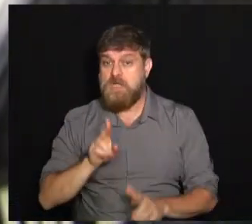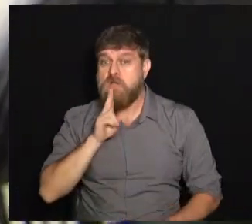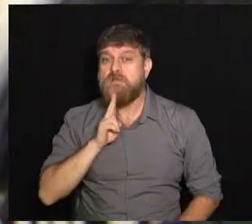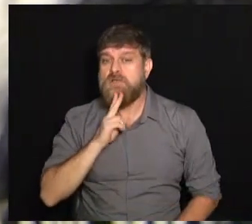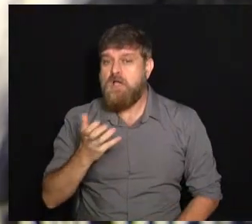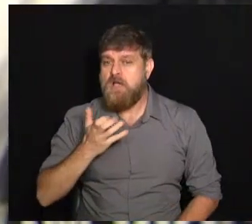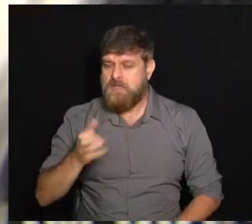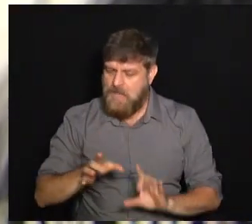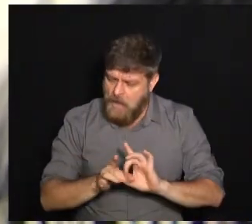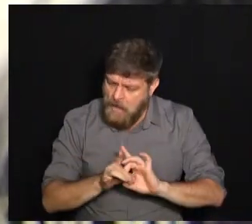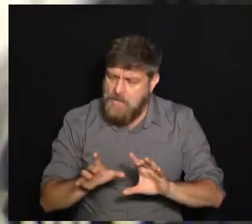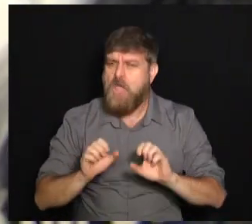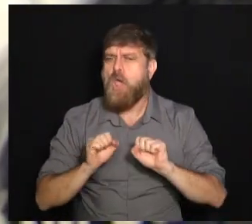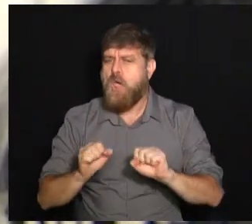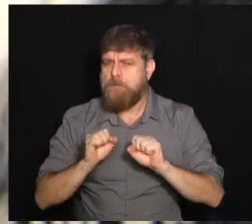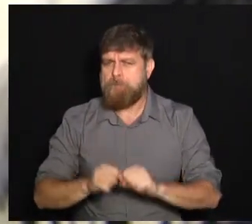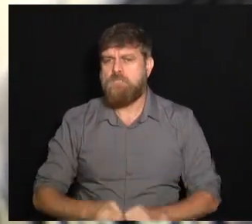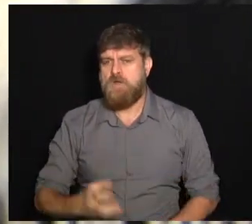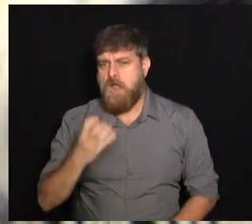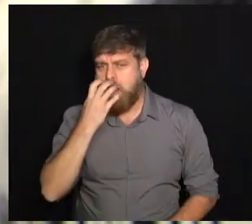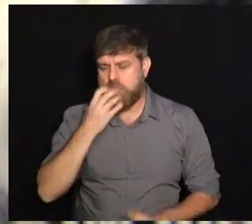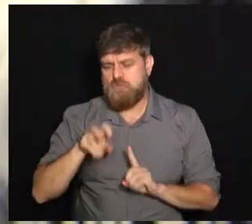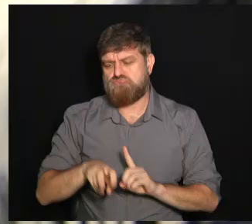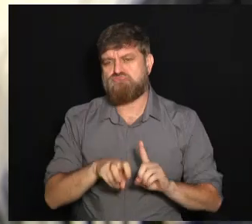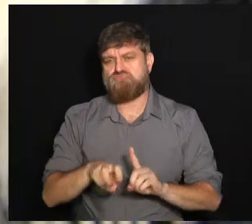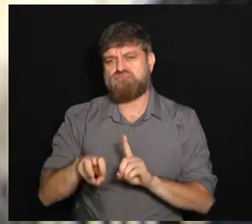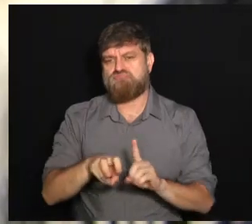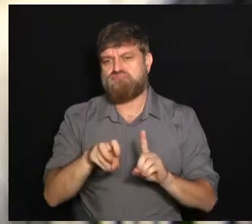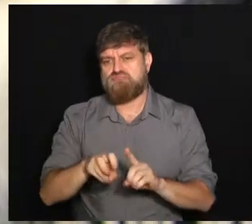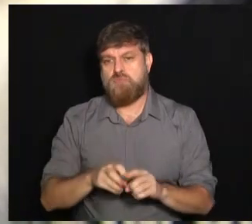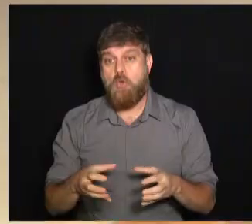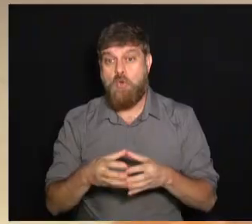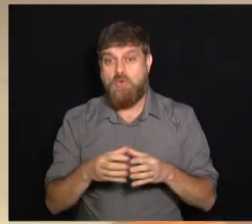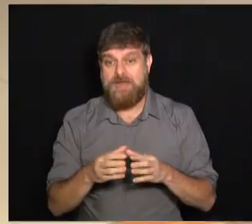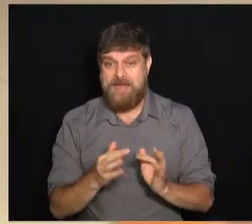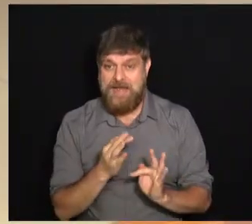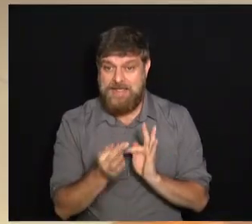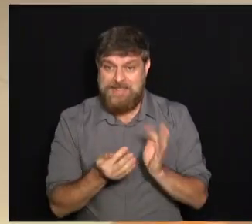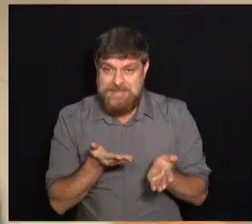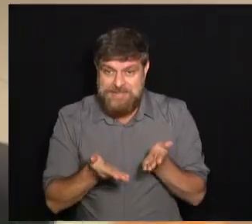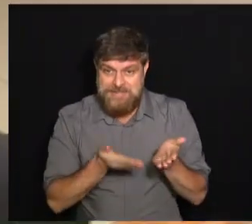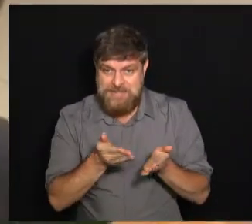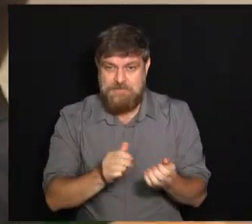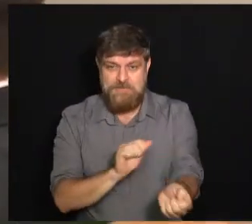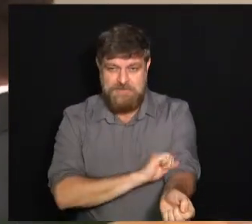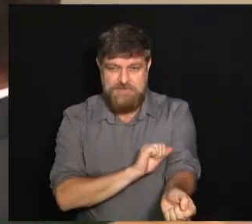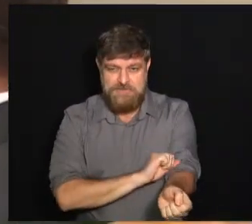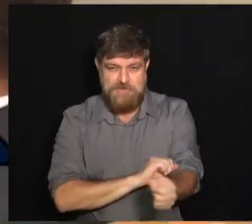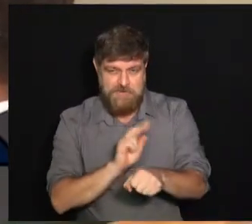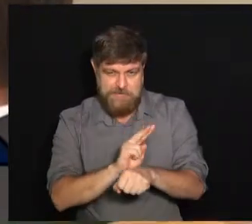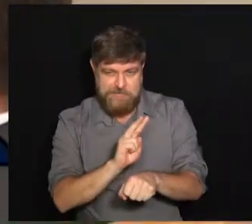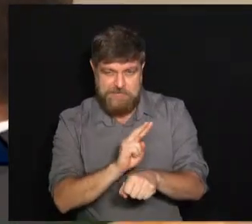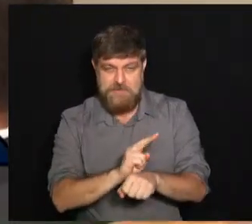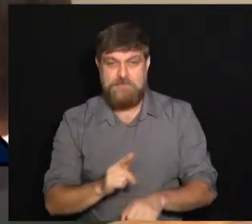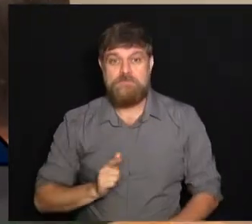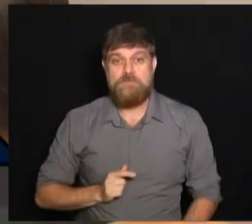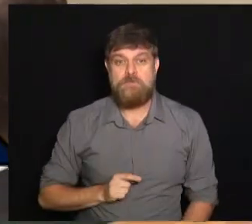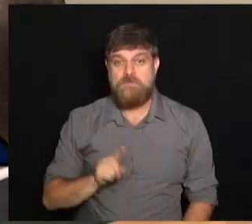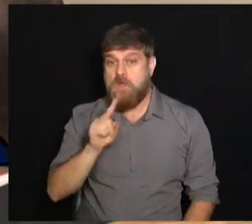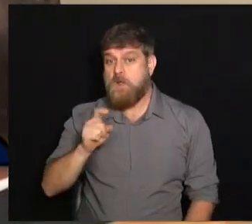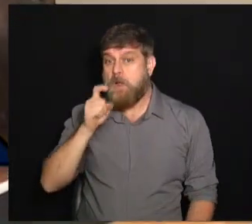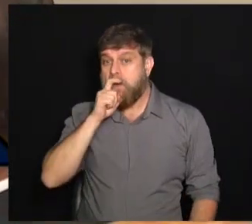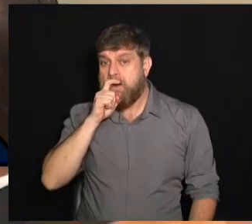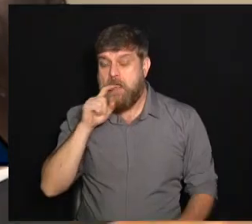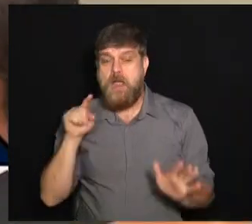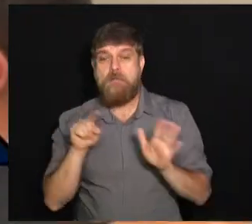quer autorizar a presença de cães em comunidades terapêuticas. Vereador Zé Carlos quer providência do